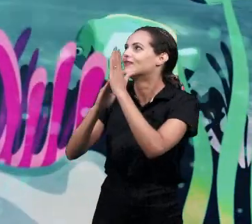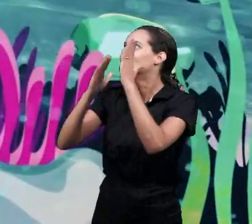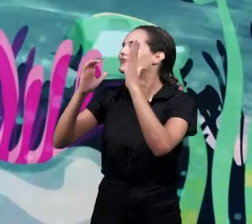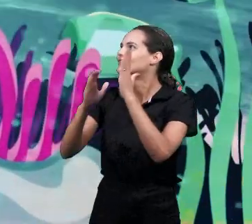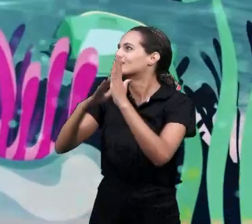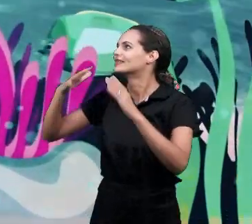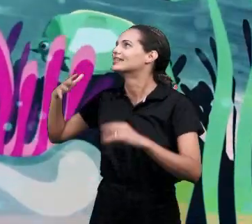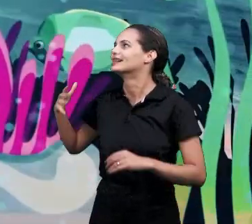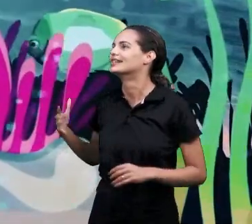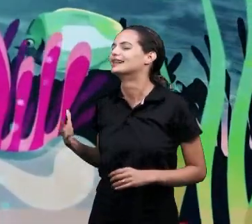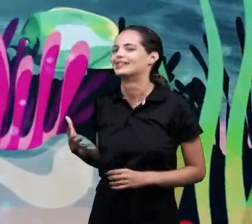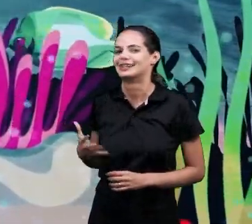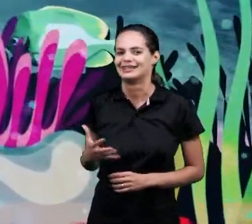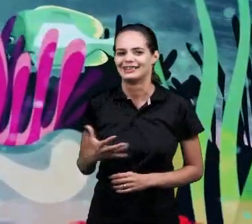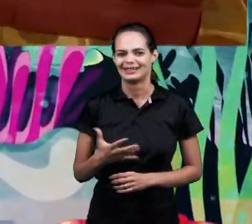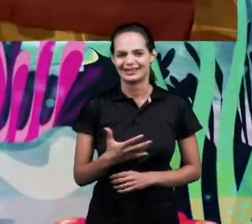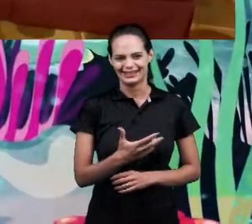te